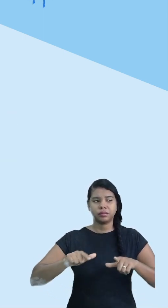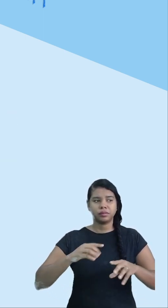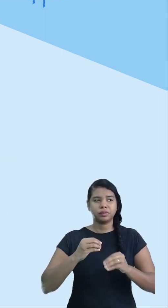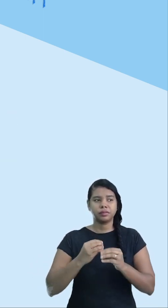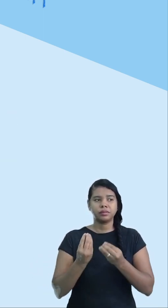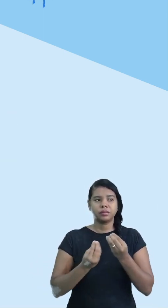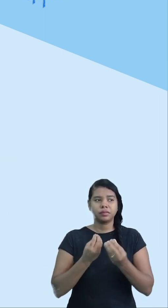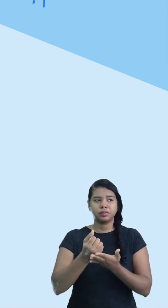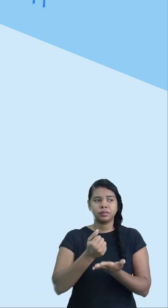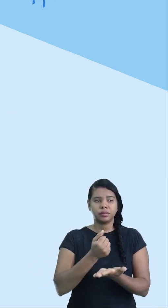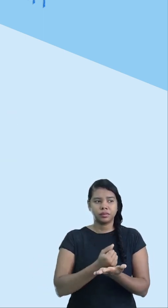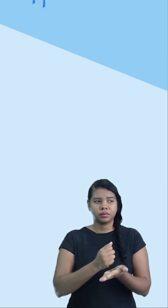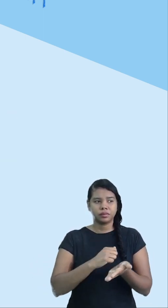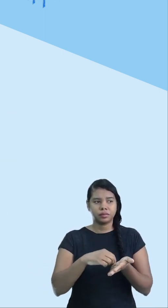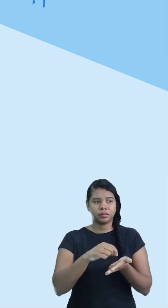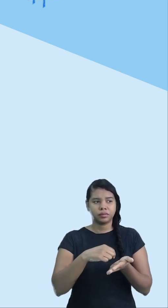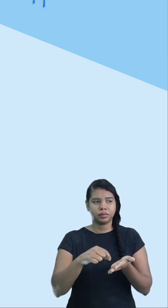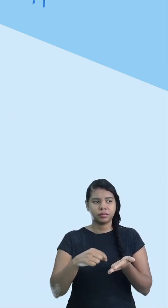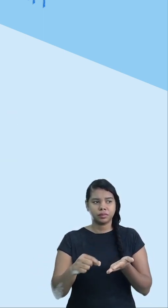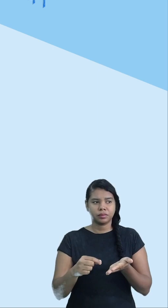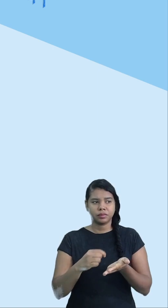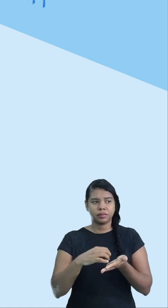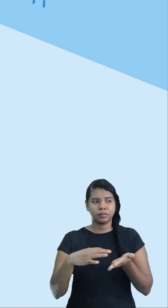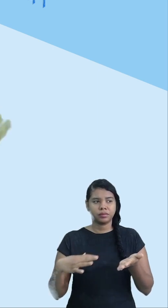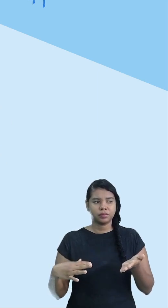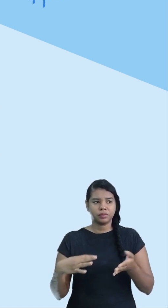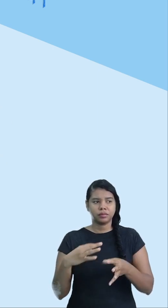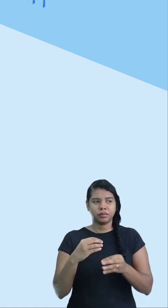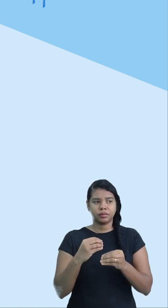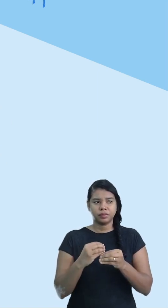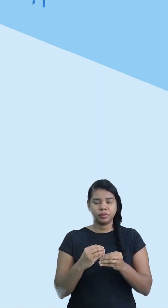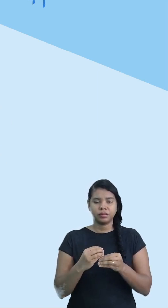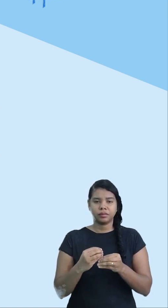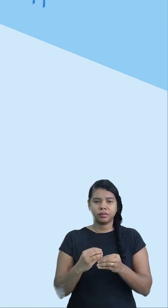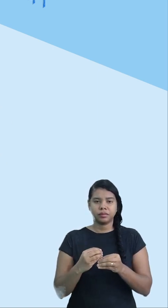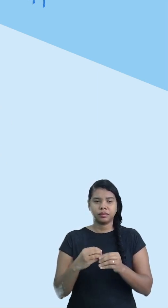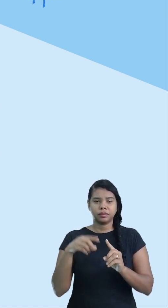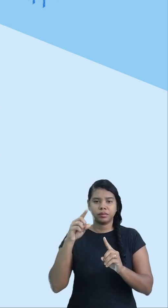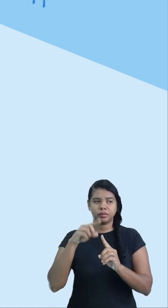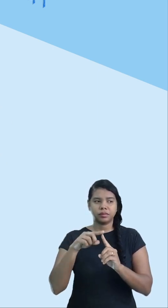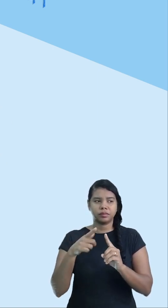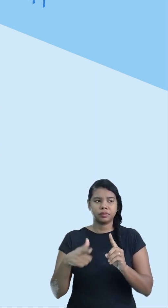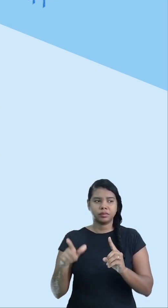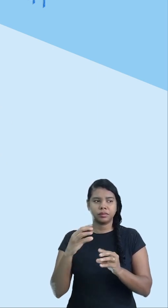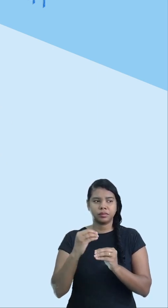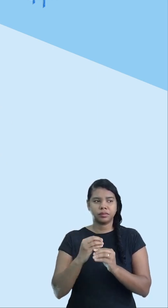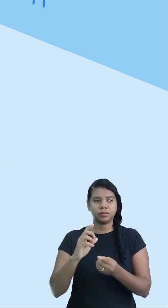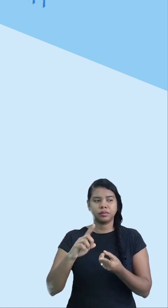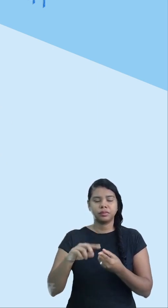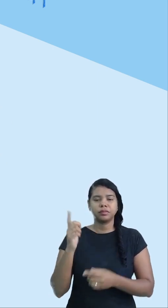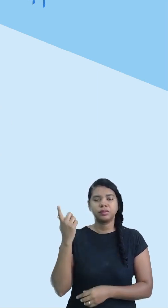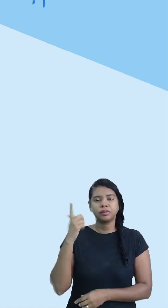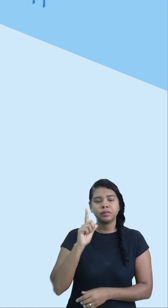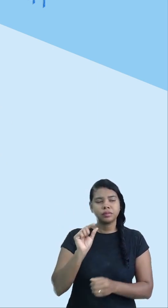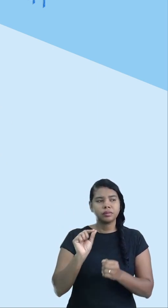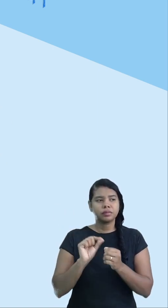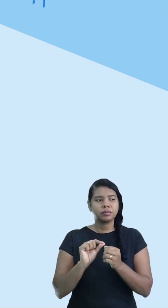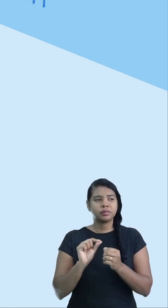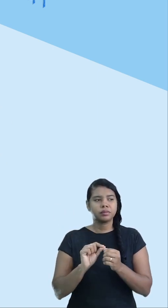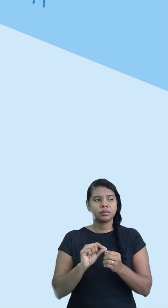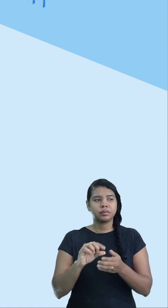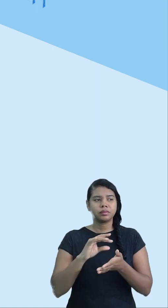o documento escrito, seja realmente ali outro tipo de documentação. Você mesmo assim você consegue fazer uma boa